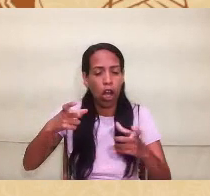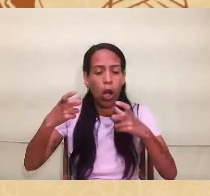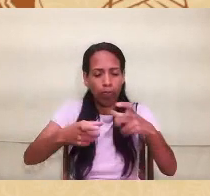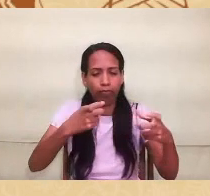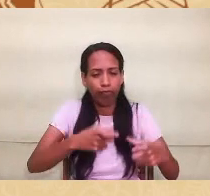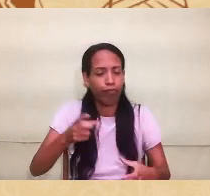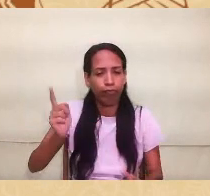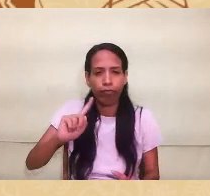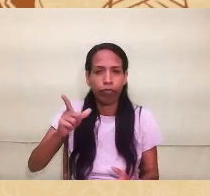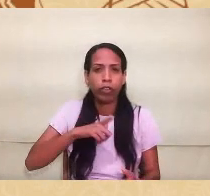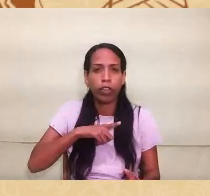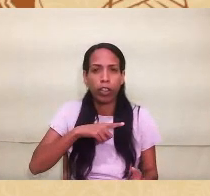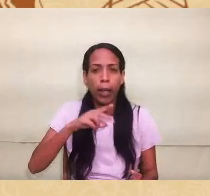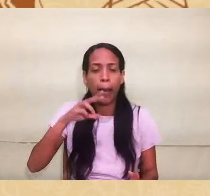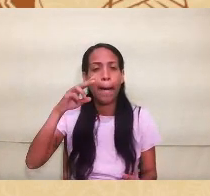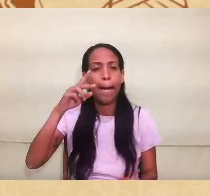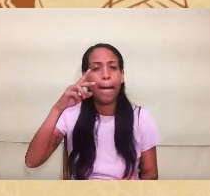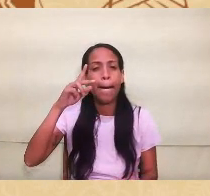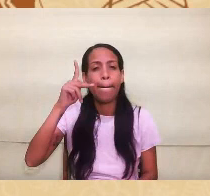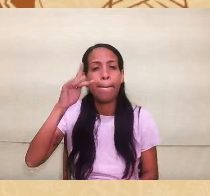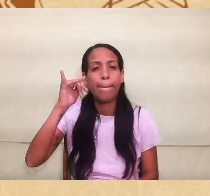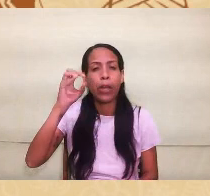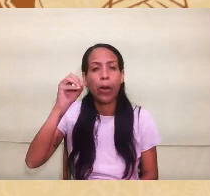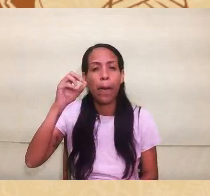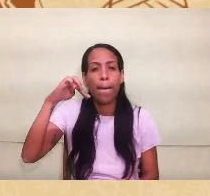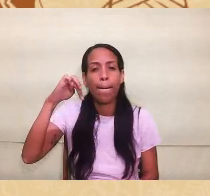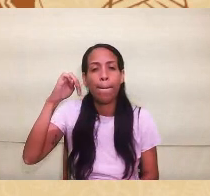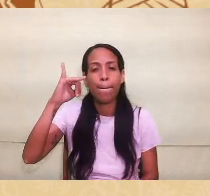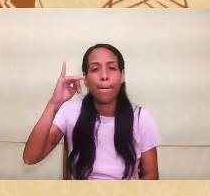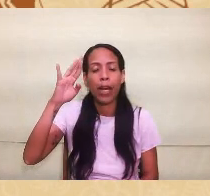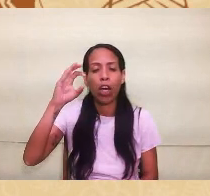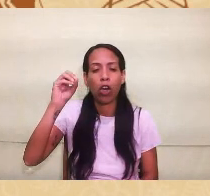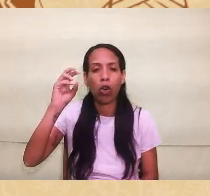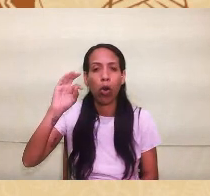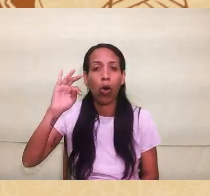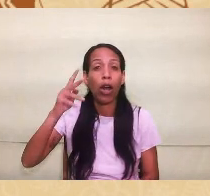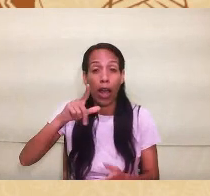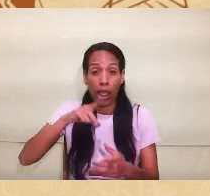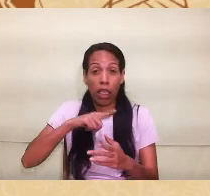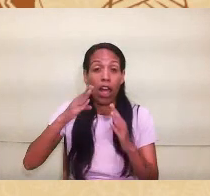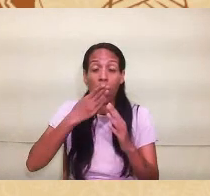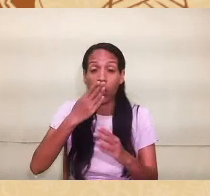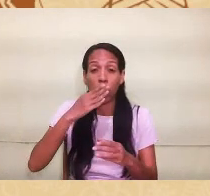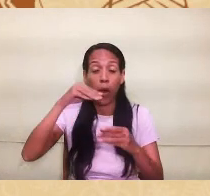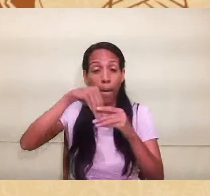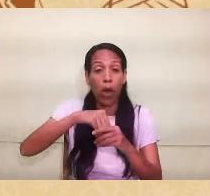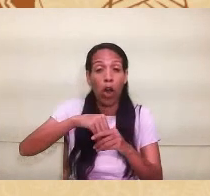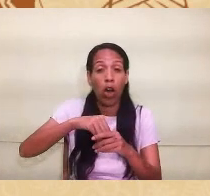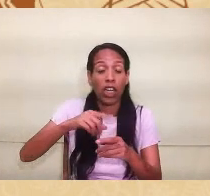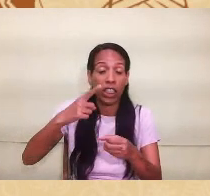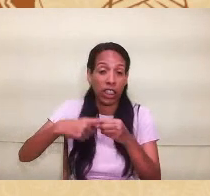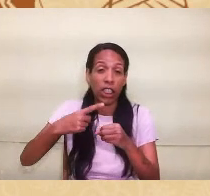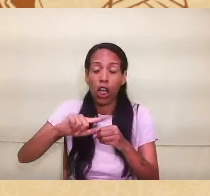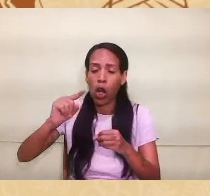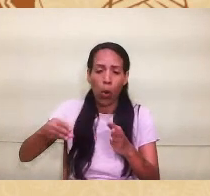isso é bionecropolítica. Então, os indígenas que moram em situação de cidade, eles não entram no